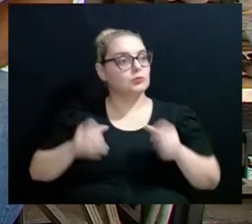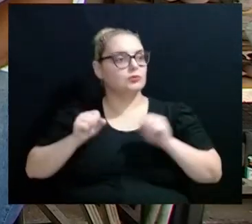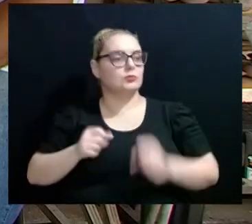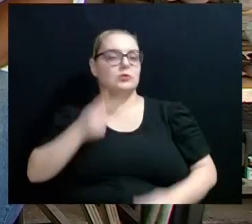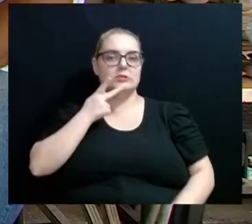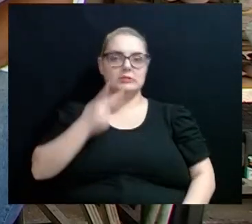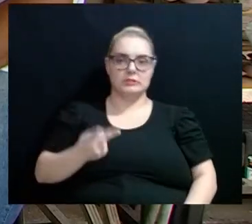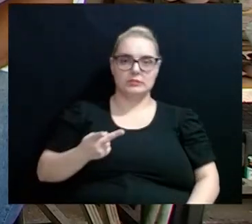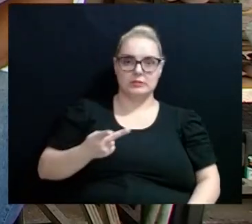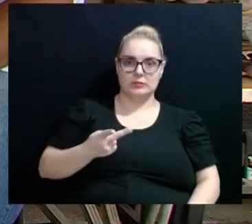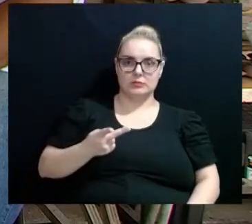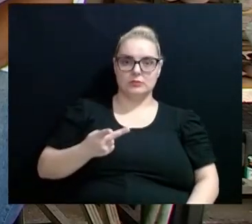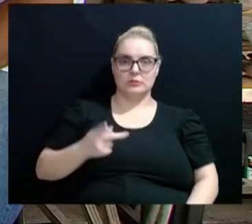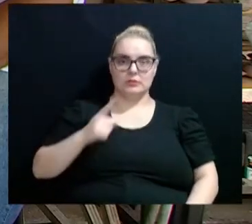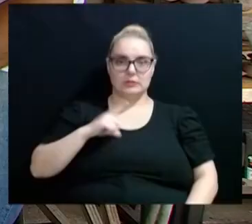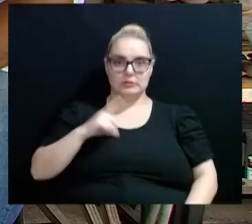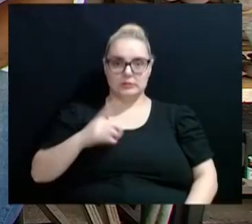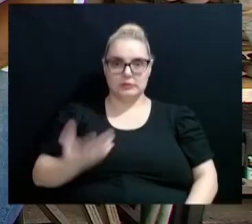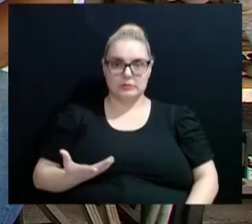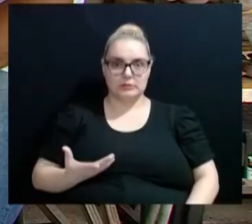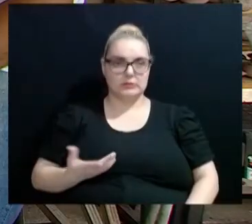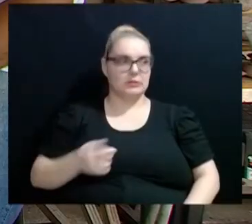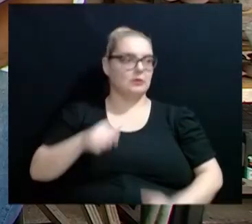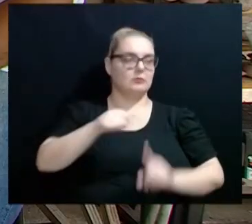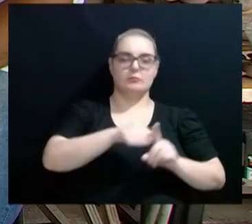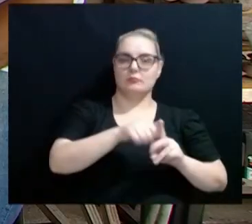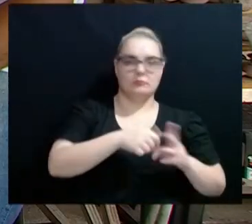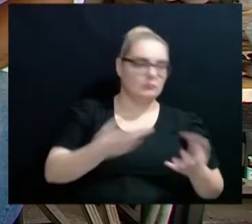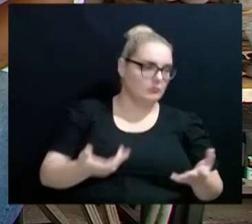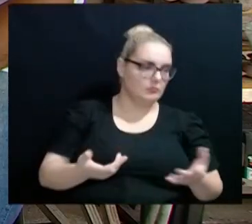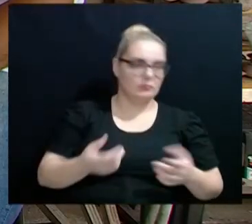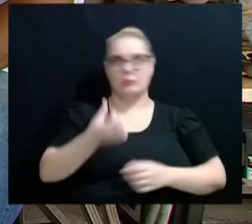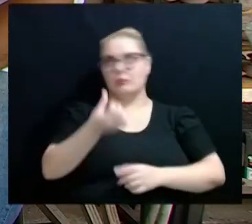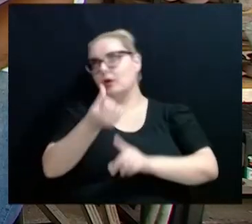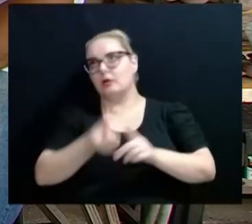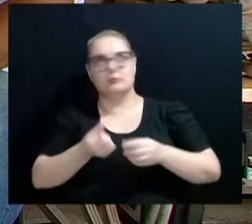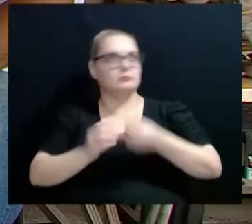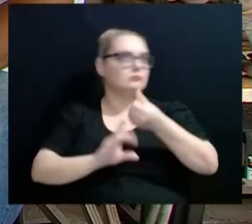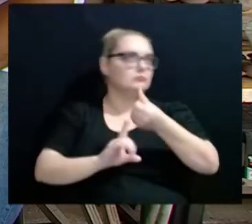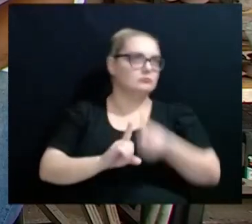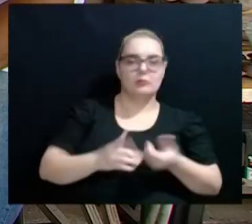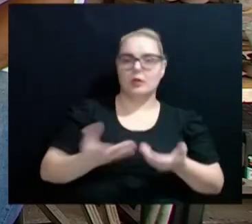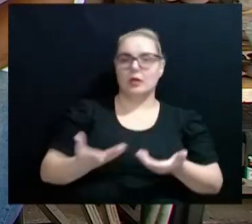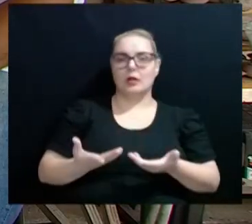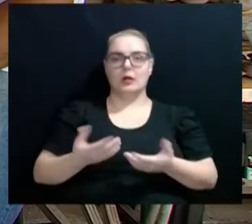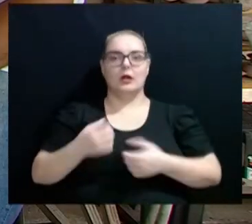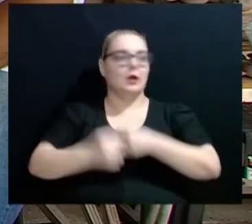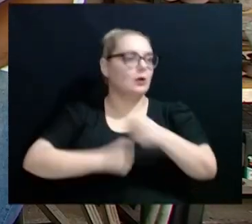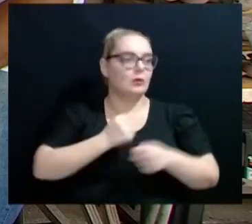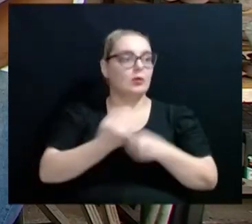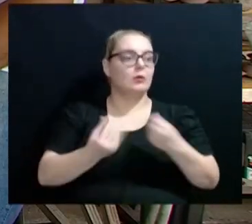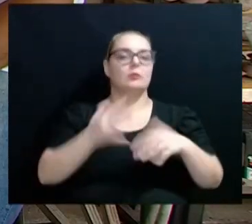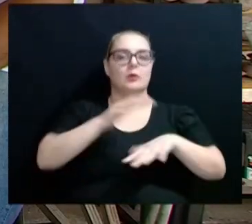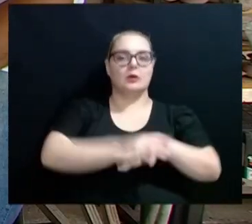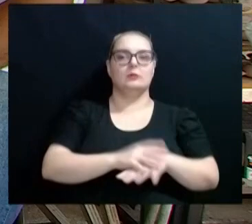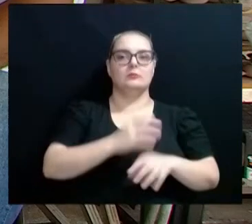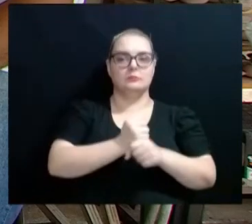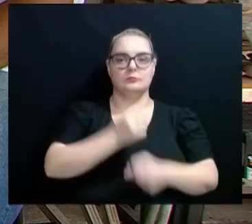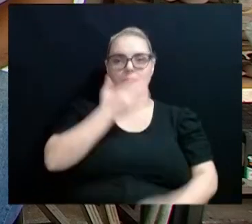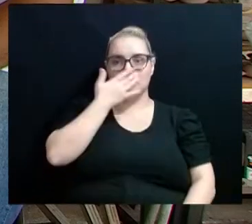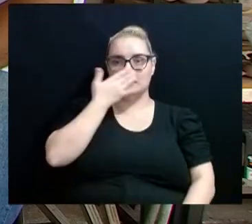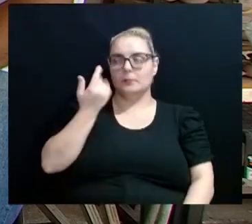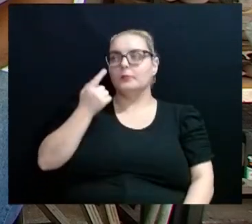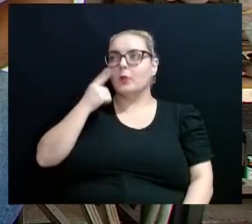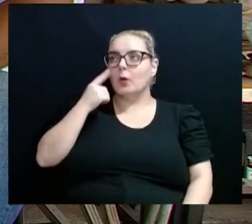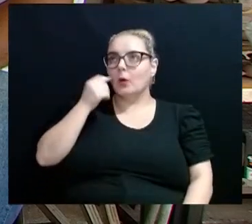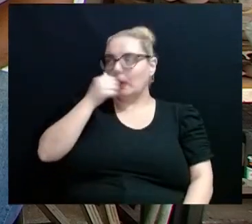Olha, quanto hoje você pode dizer que tem um ganho mensal, semestral, anual? Como que